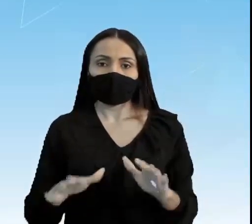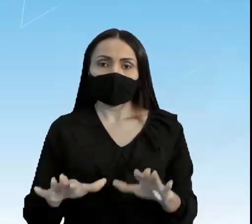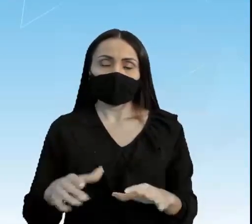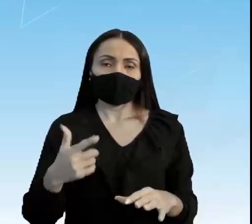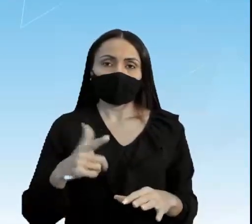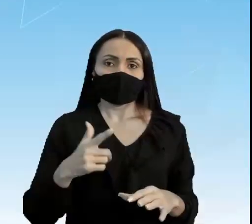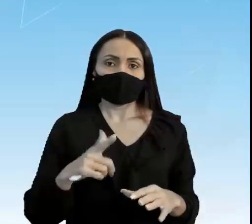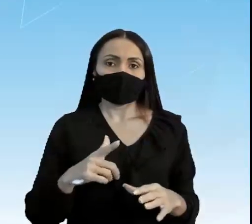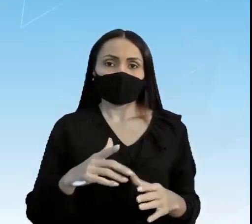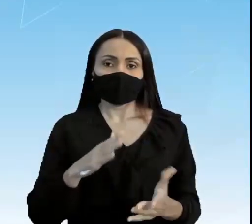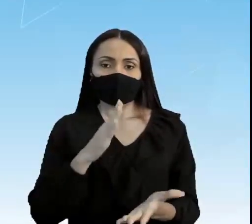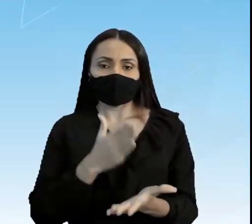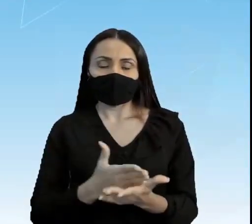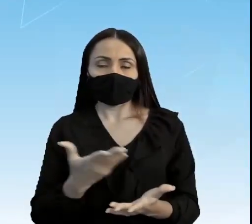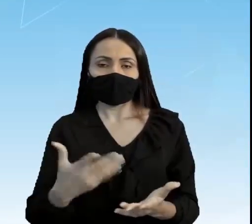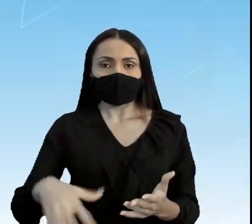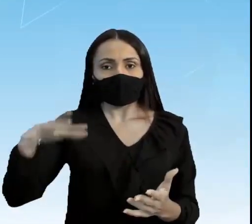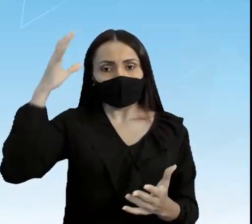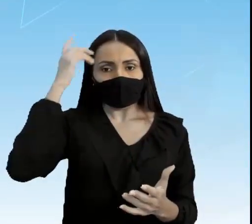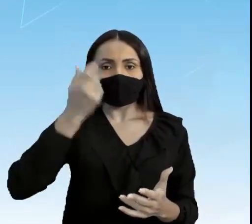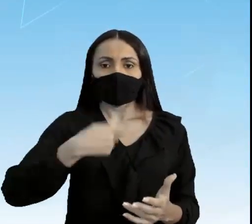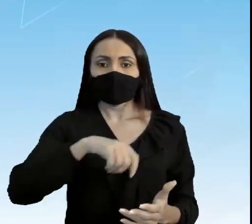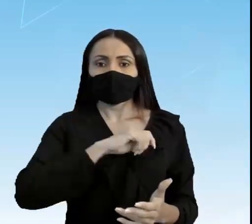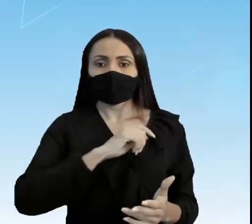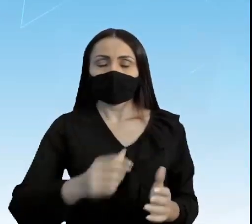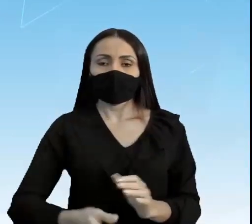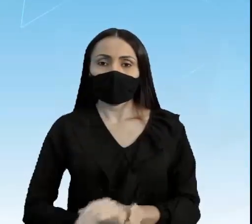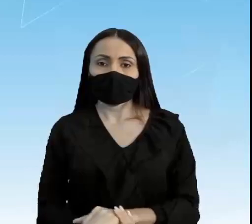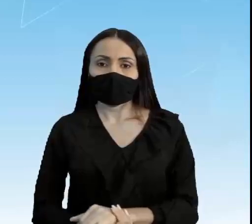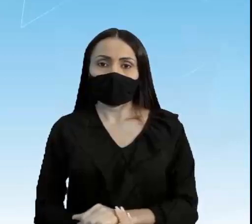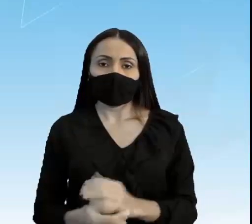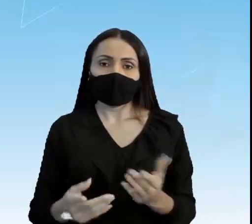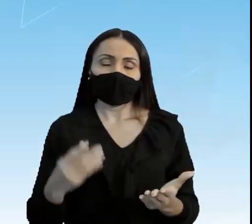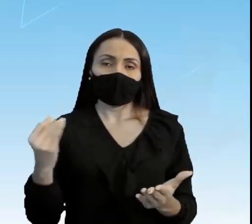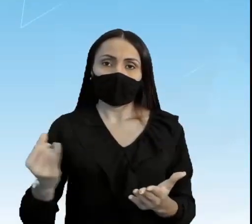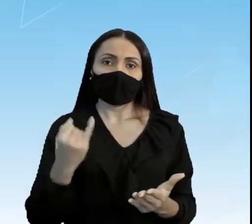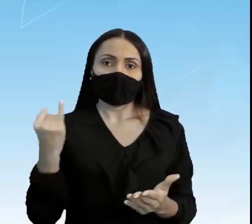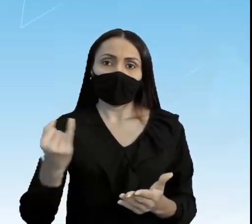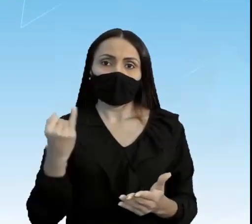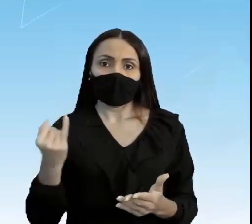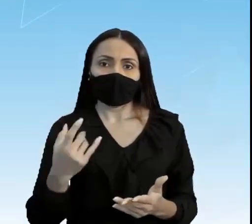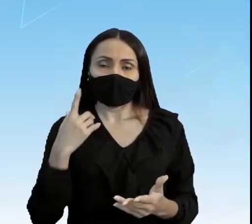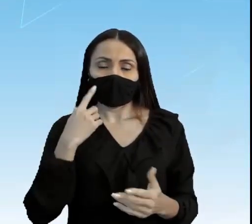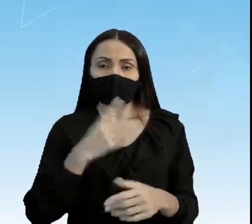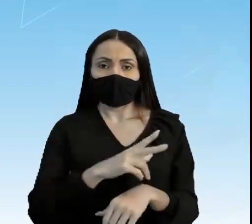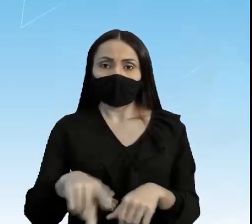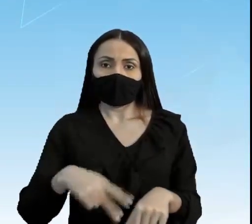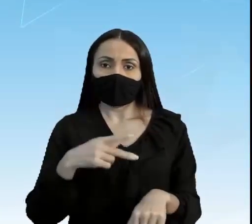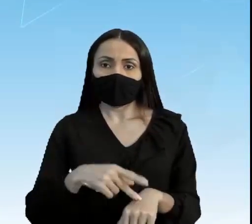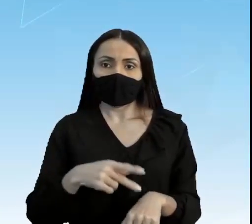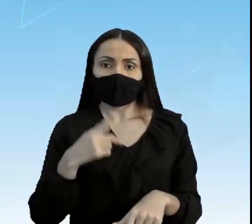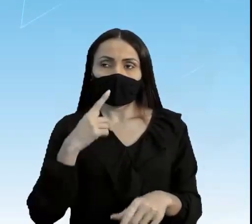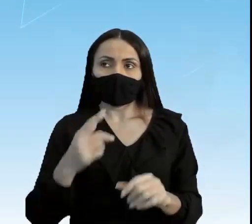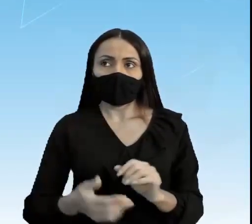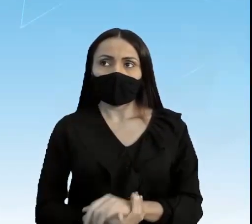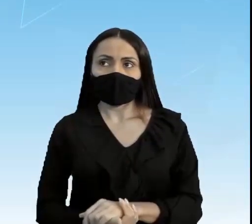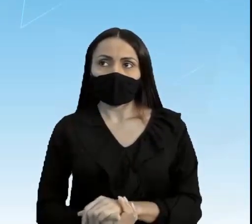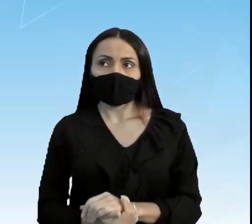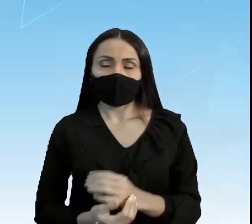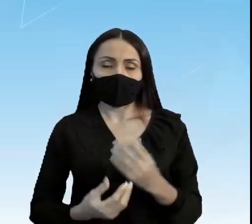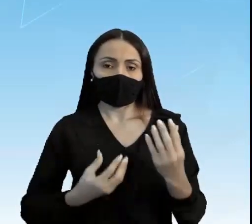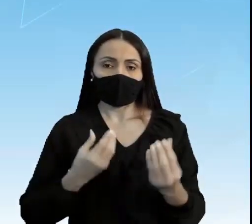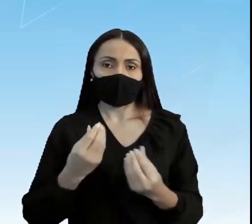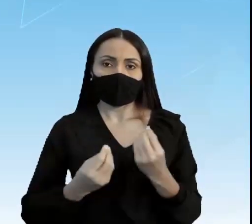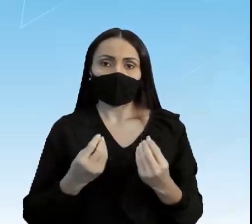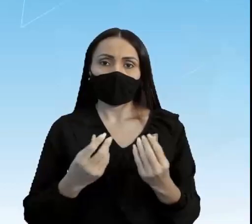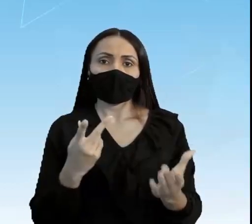fidelidade ao rei da Espanha. Então, outro fator importante para a fragmentação dos países foi a maneira